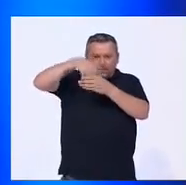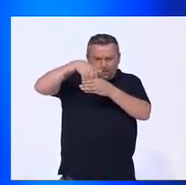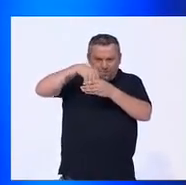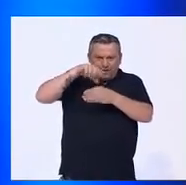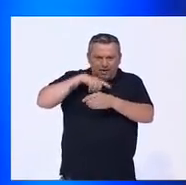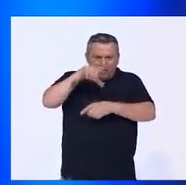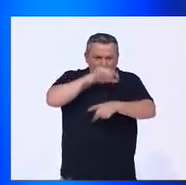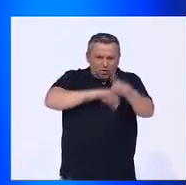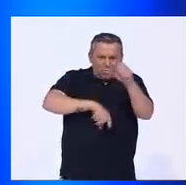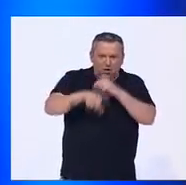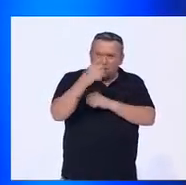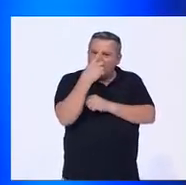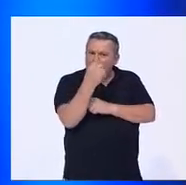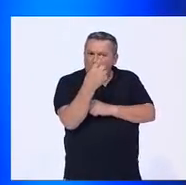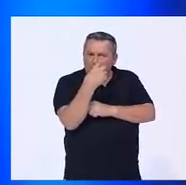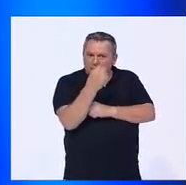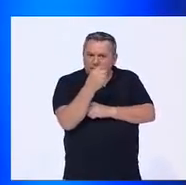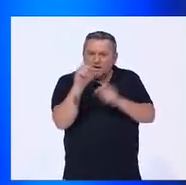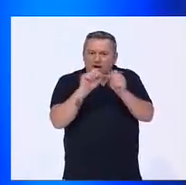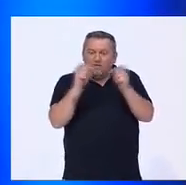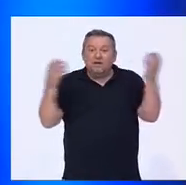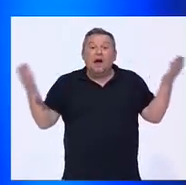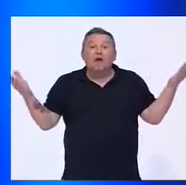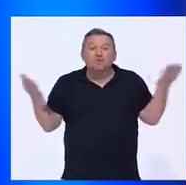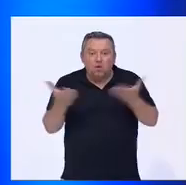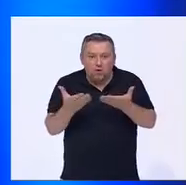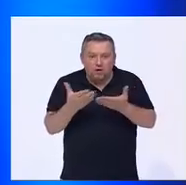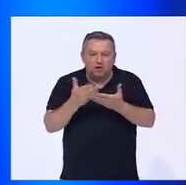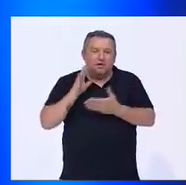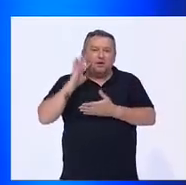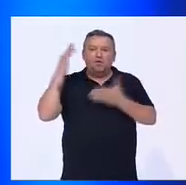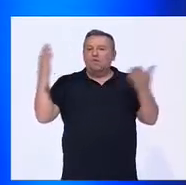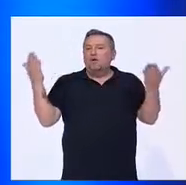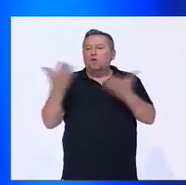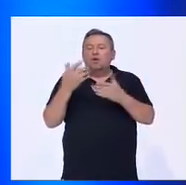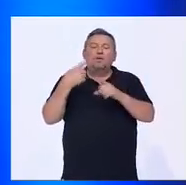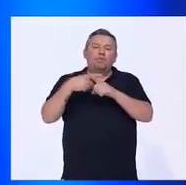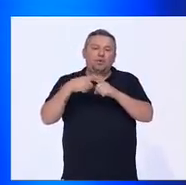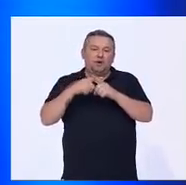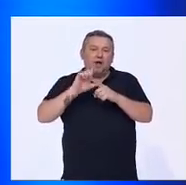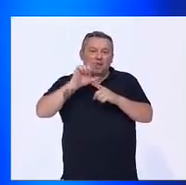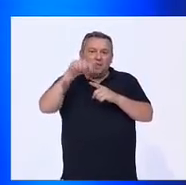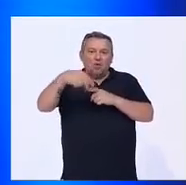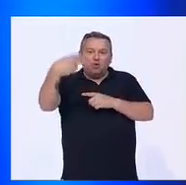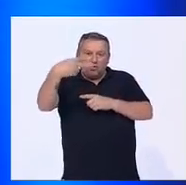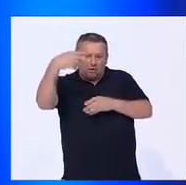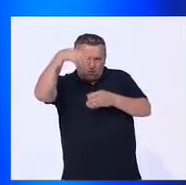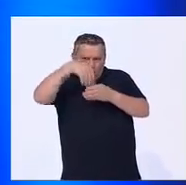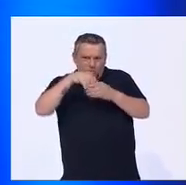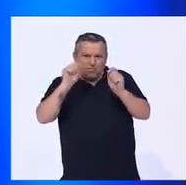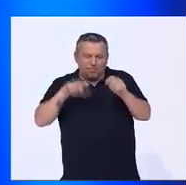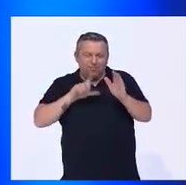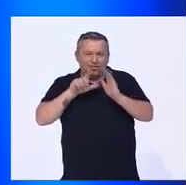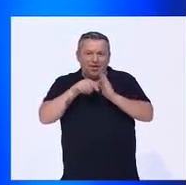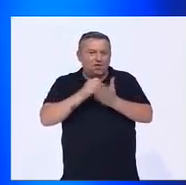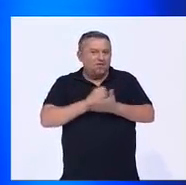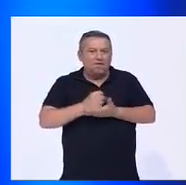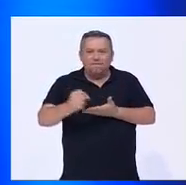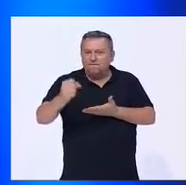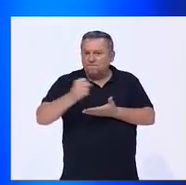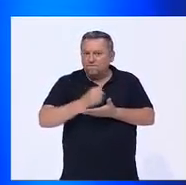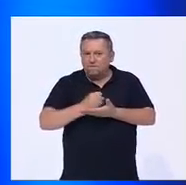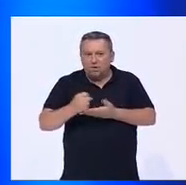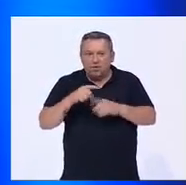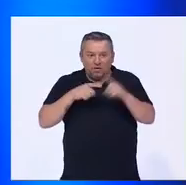alternativas, optar pelo Alckmin, ele tem que fazer isso agora. Porque no segundo turno pode ser tarde se ele não chegar lá. Mas ele vai chegar lá no segundo turno,